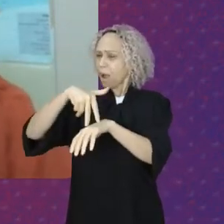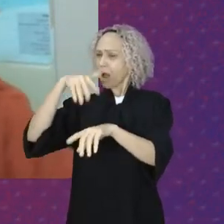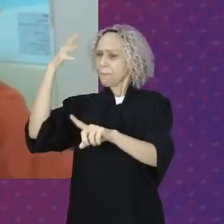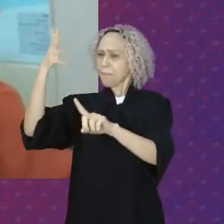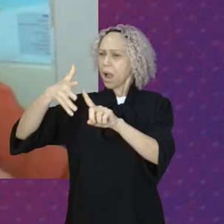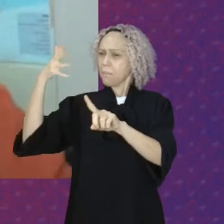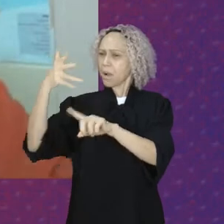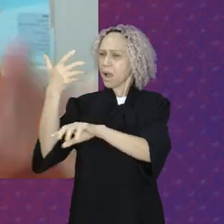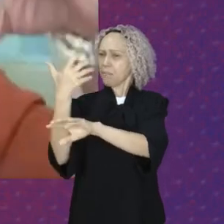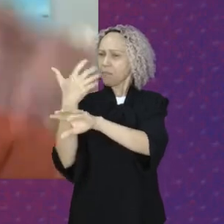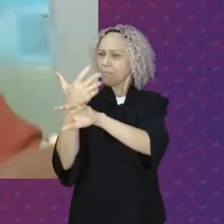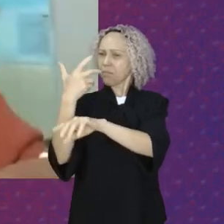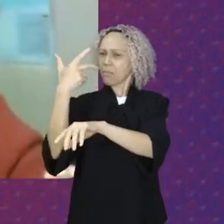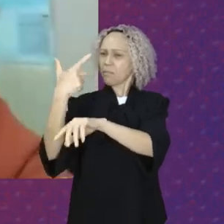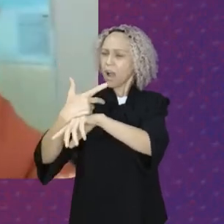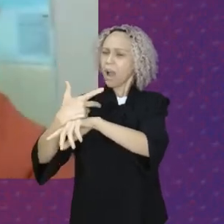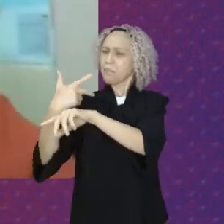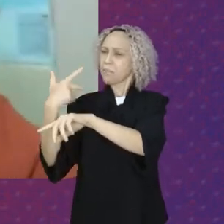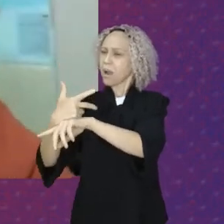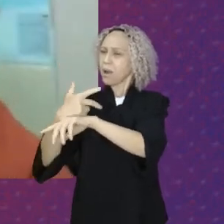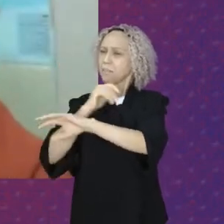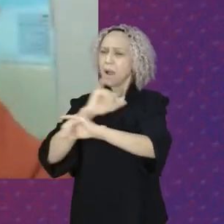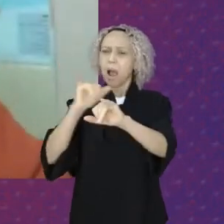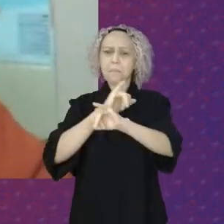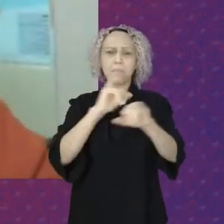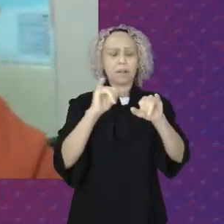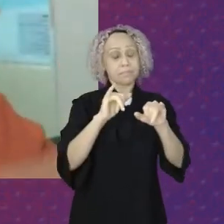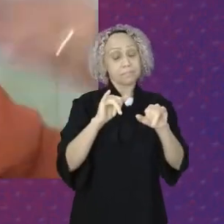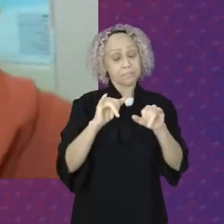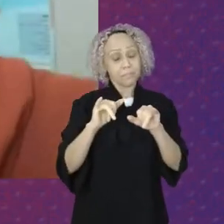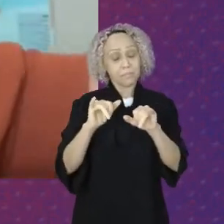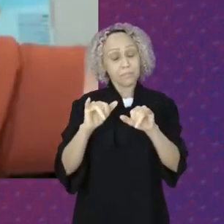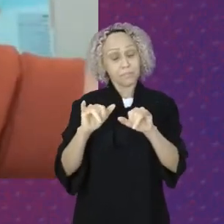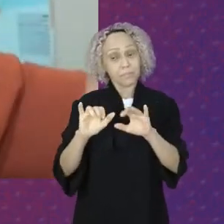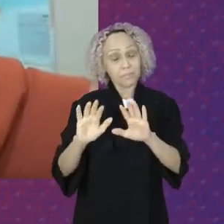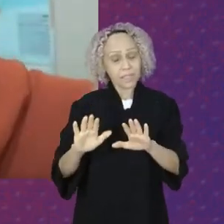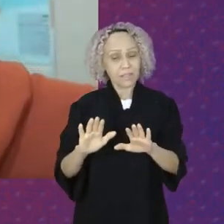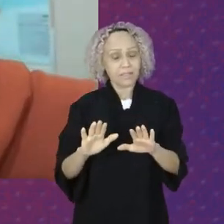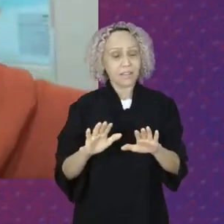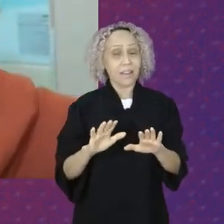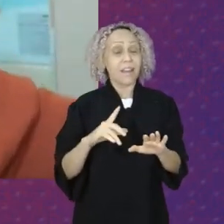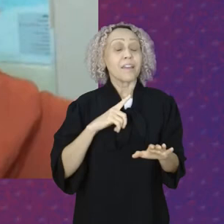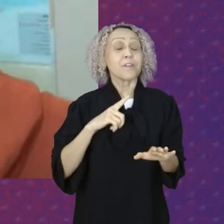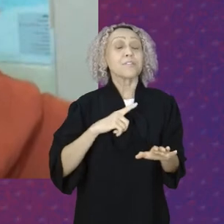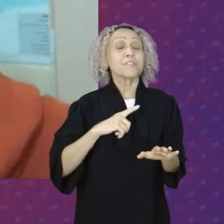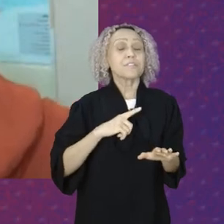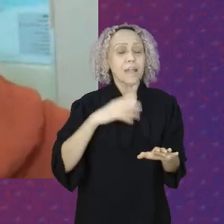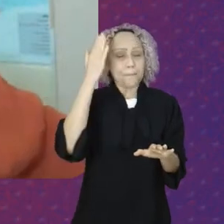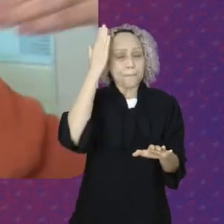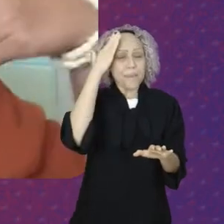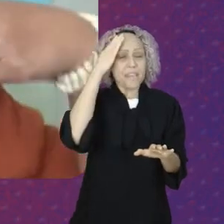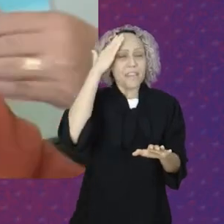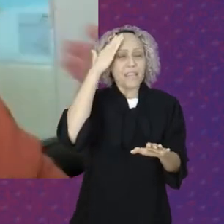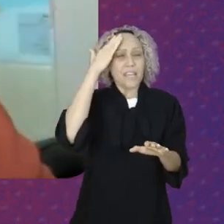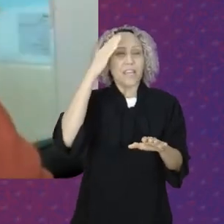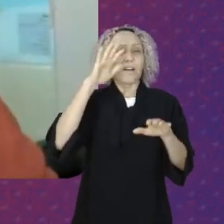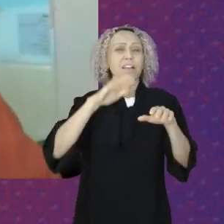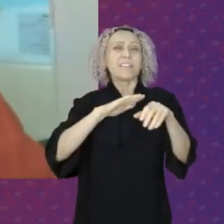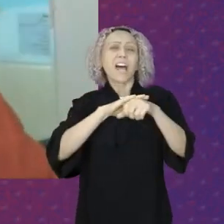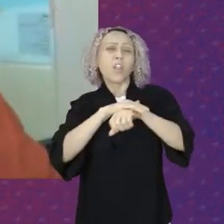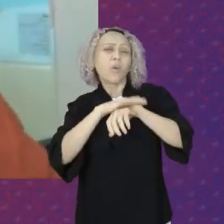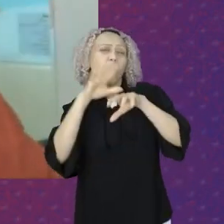de saber que, para além de cuidar daquela criança, eu tenho outras responsabilidades, isso